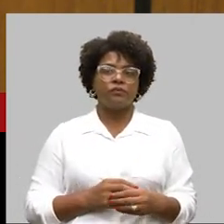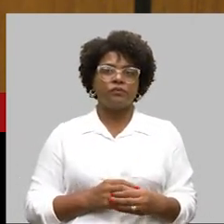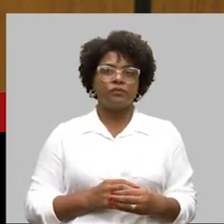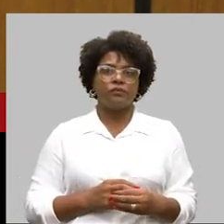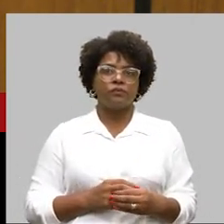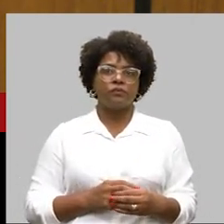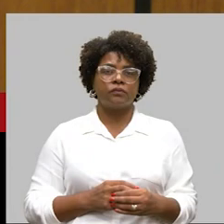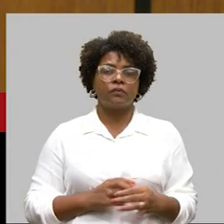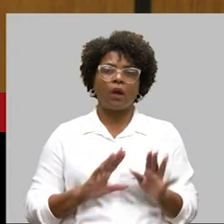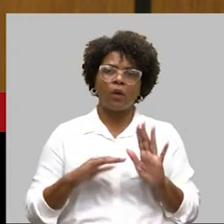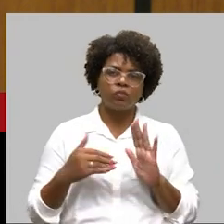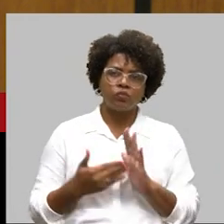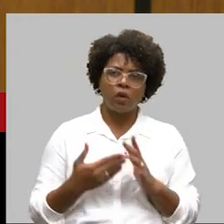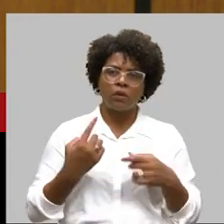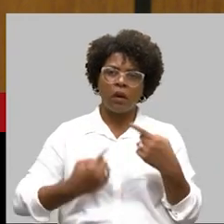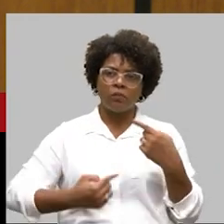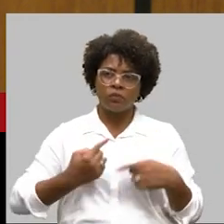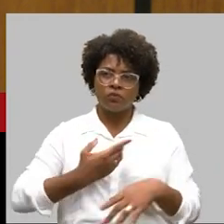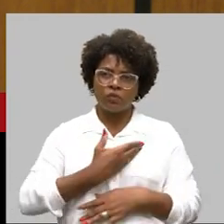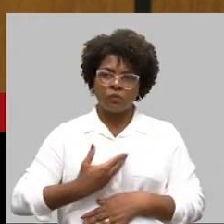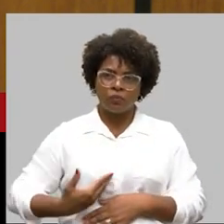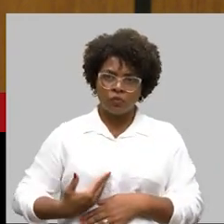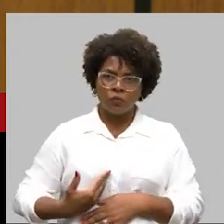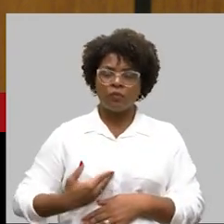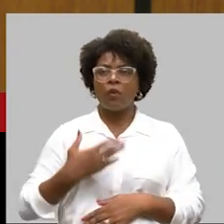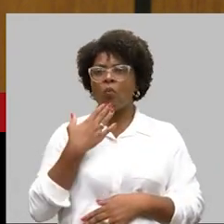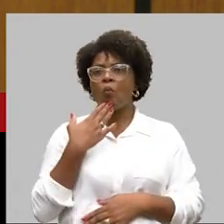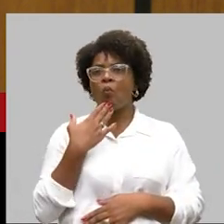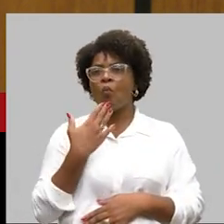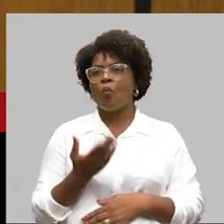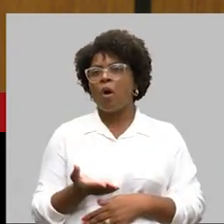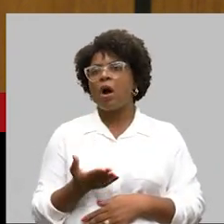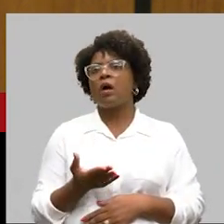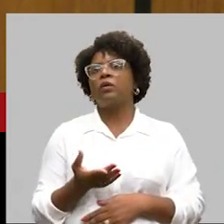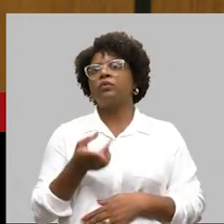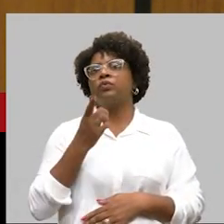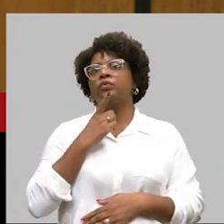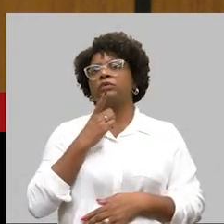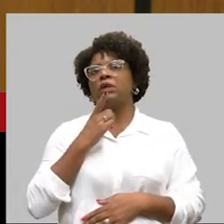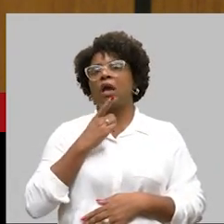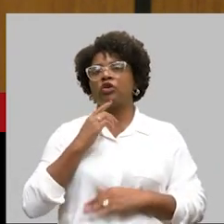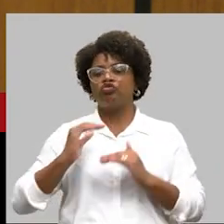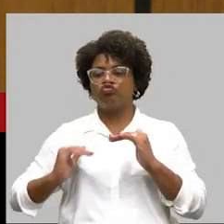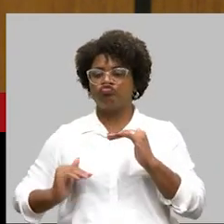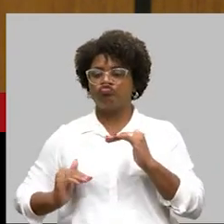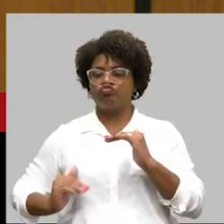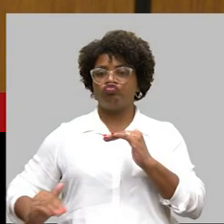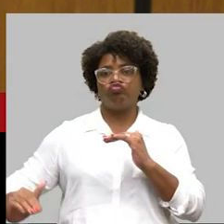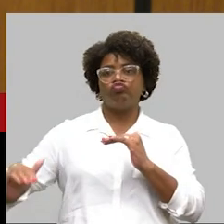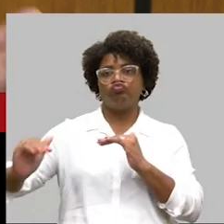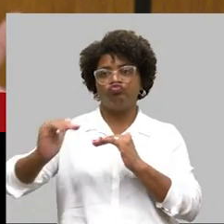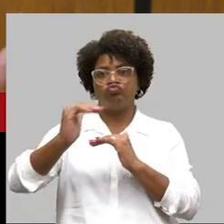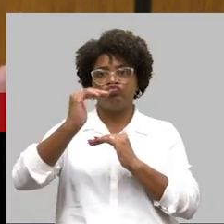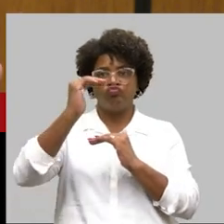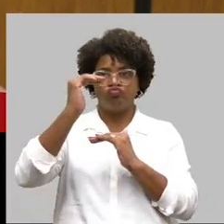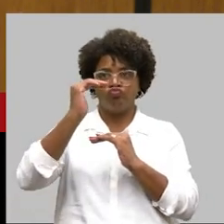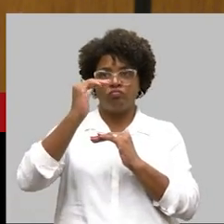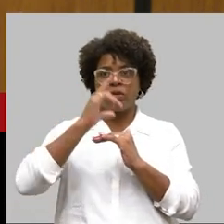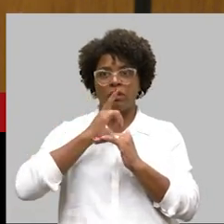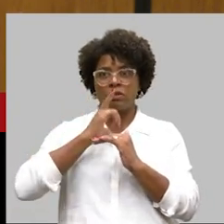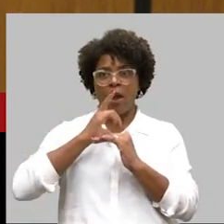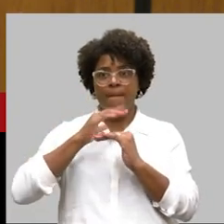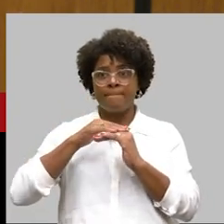políticas públicas sobretudo quando elas nascem de baixo para cima elas ganham maior